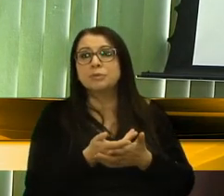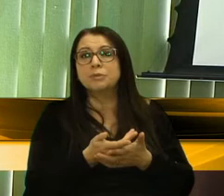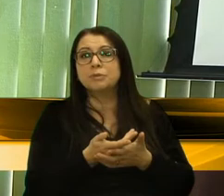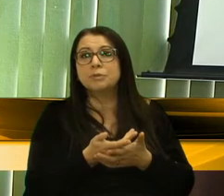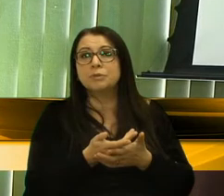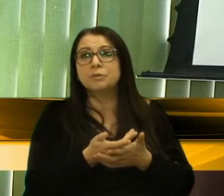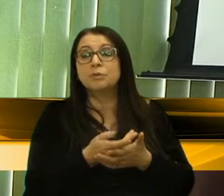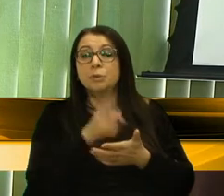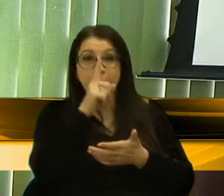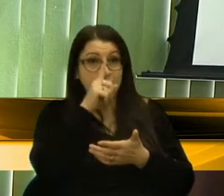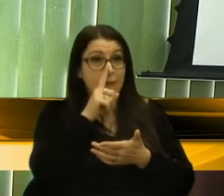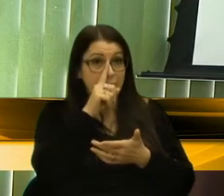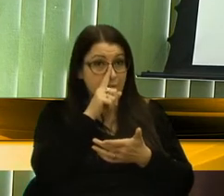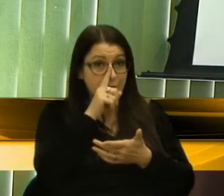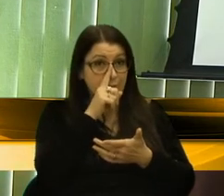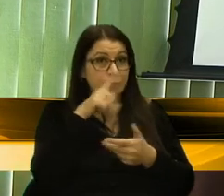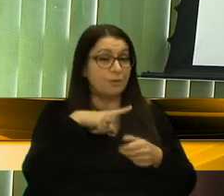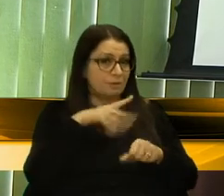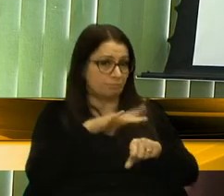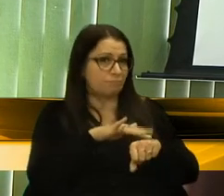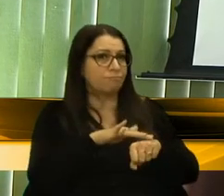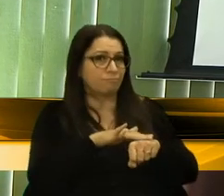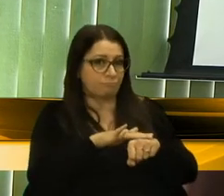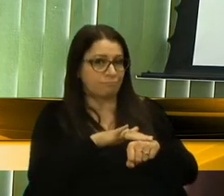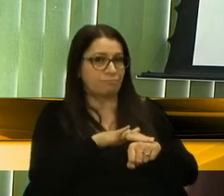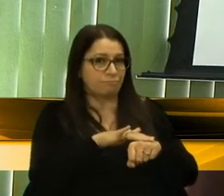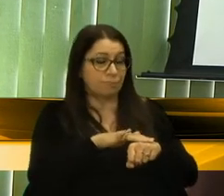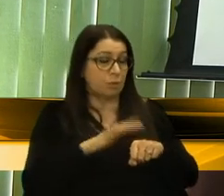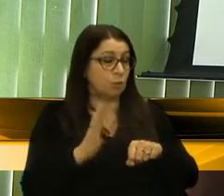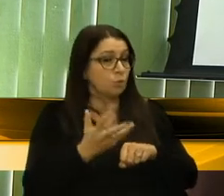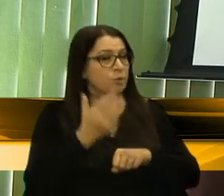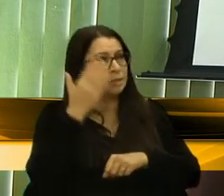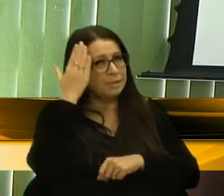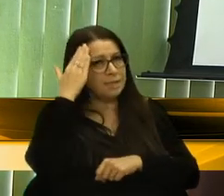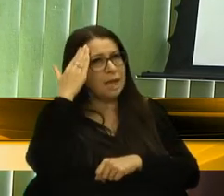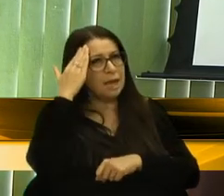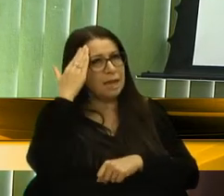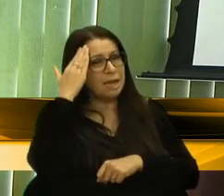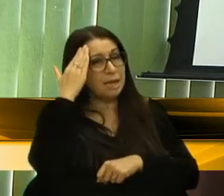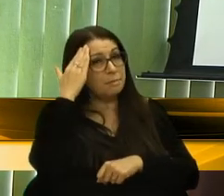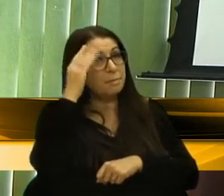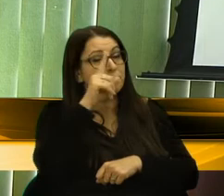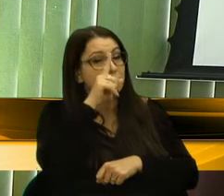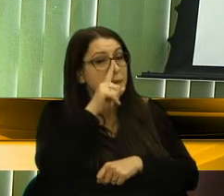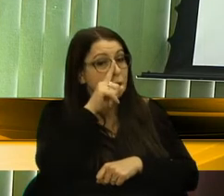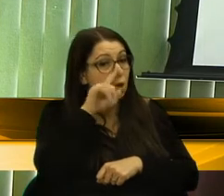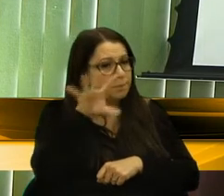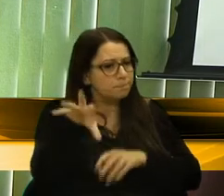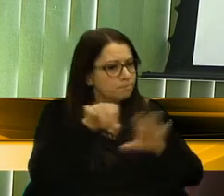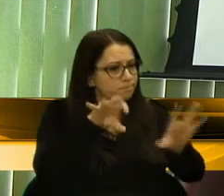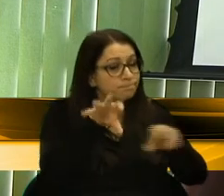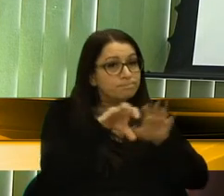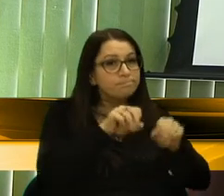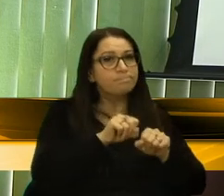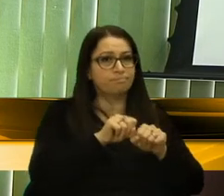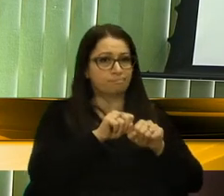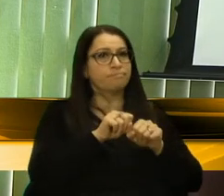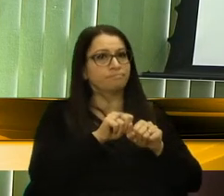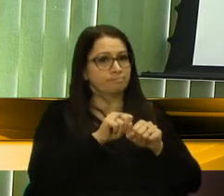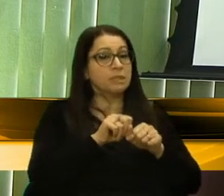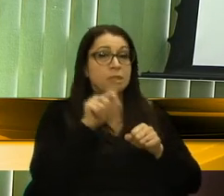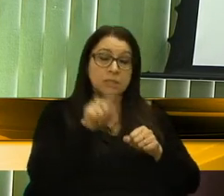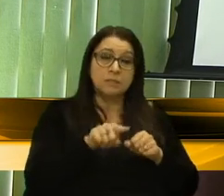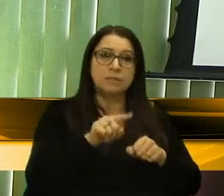do perigo que é essa doença, que todo mundo sabe que ela é muito perigosa e contagiosa. Então, esse é